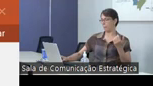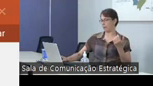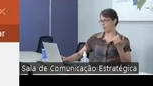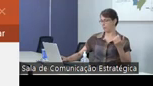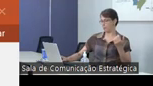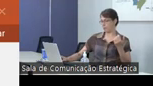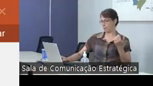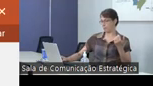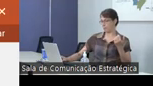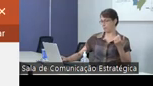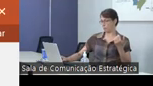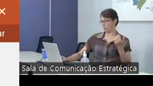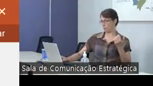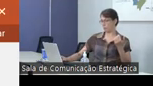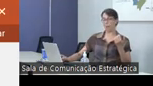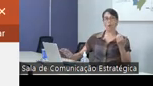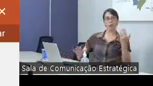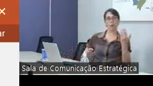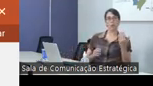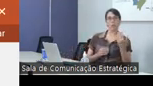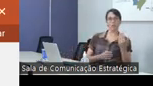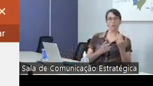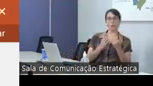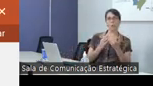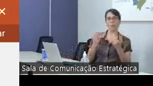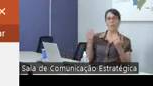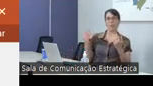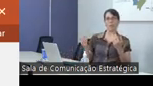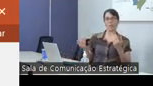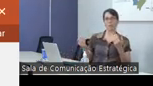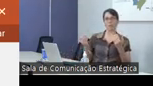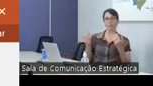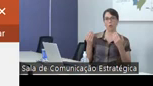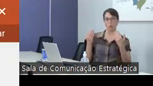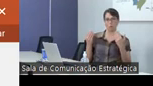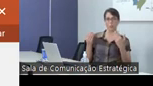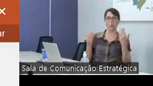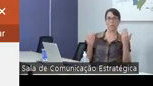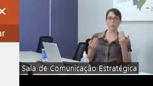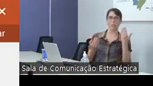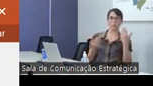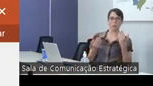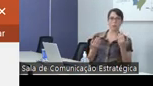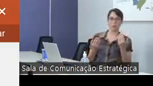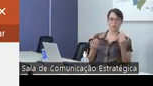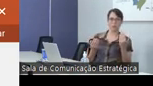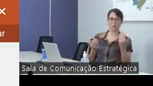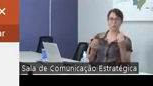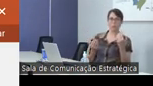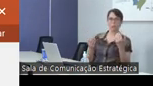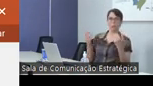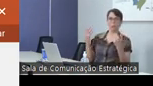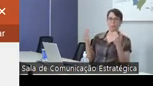da base de dados o doce céu com a base de dados do ciclón sissel Sistema de